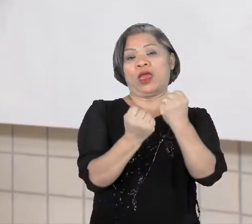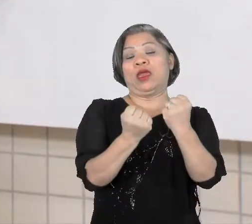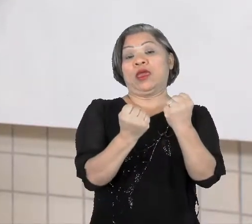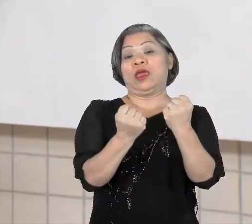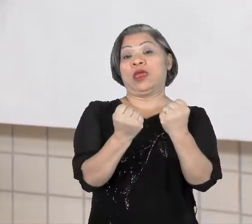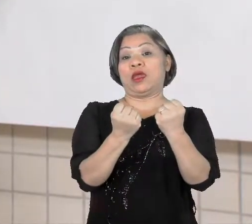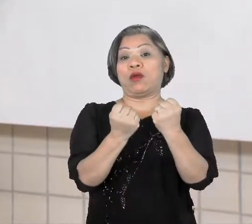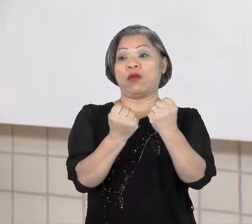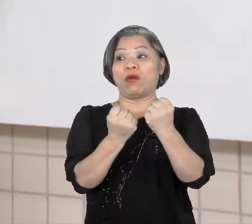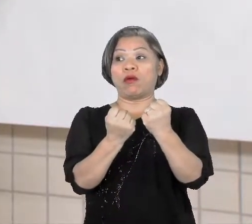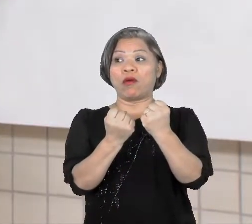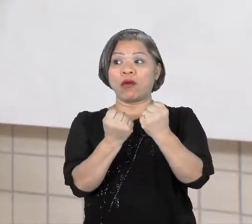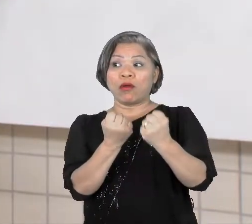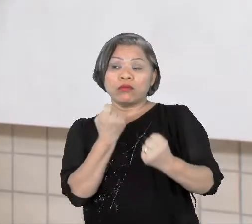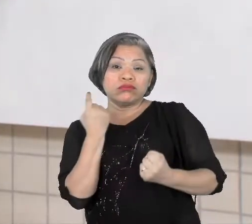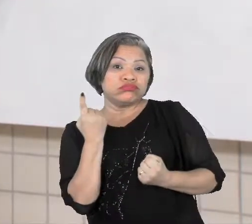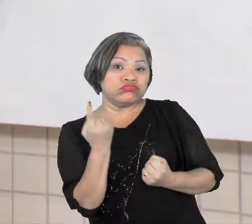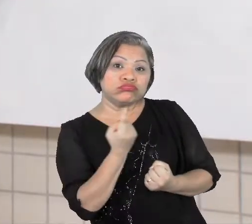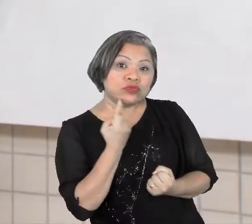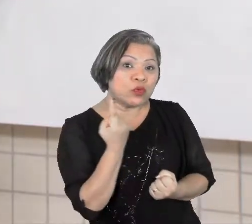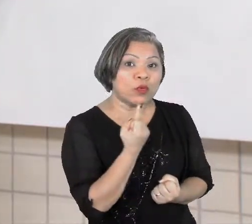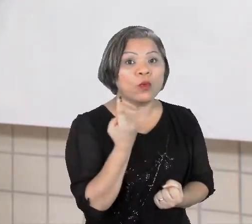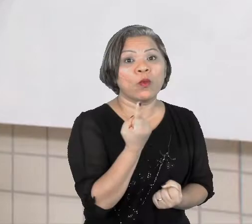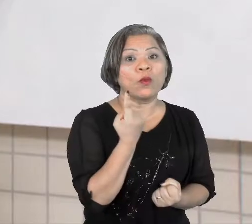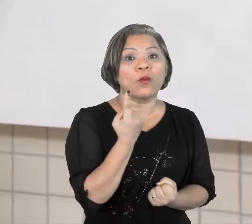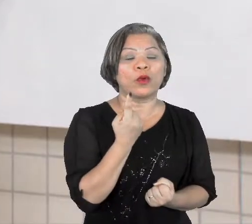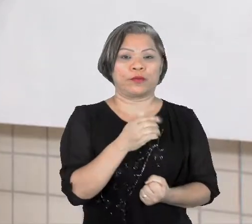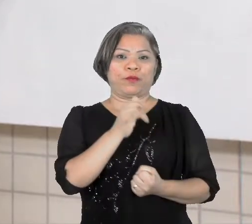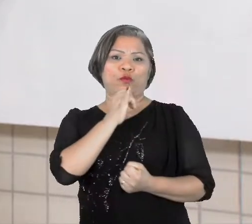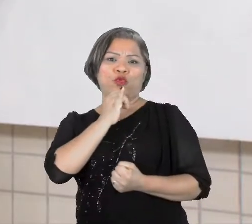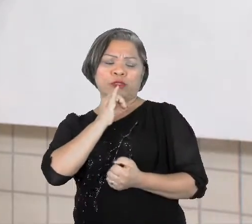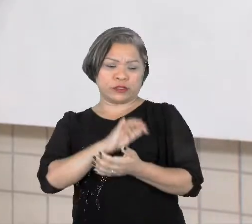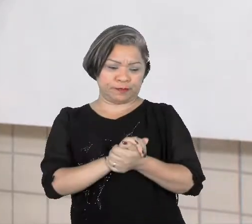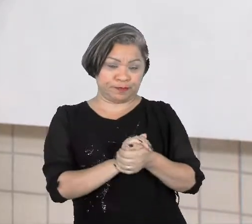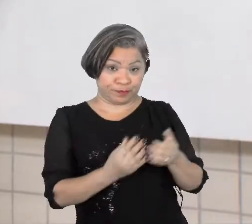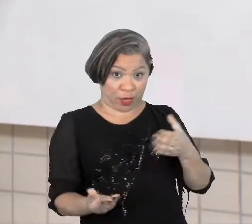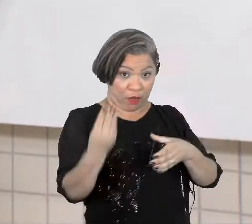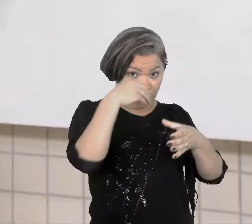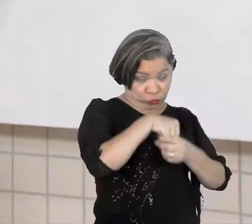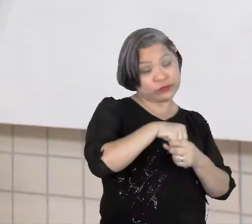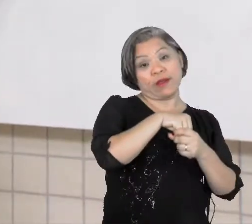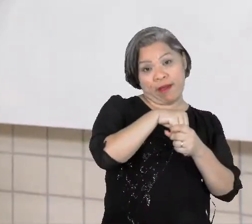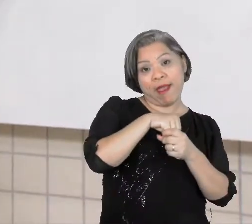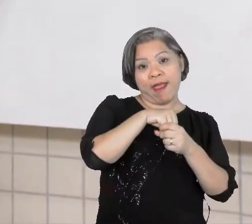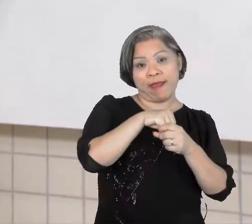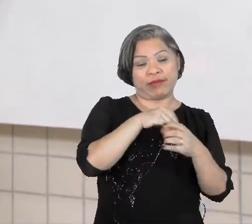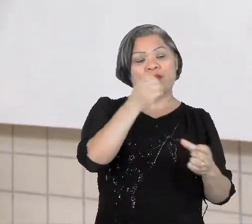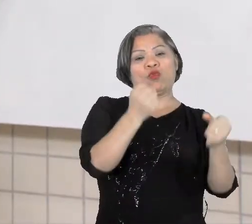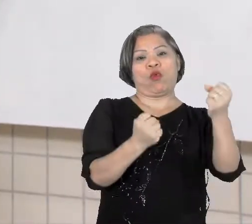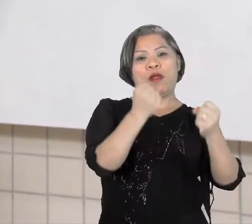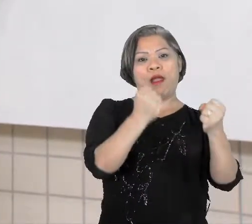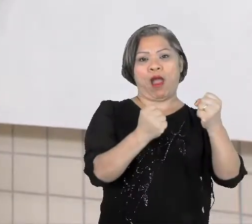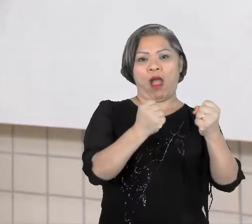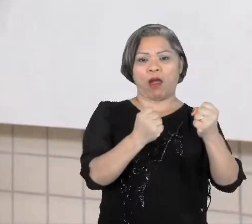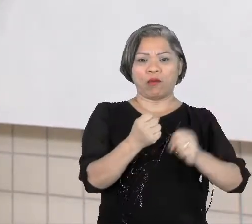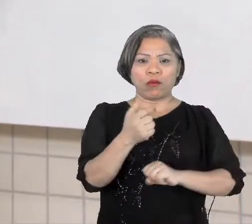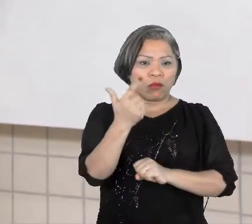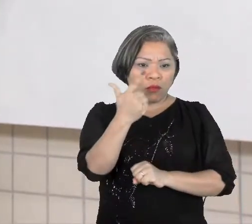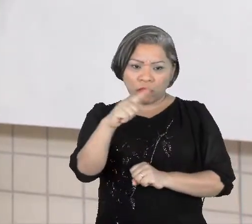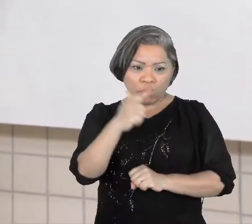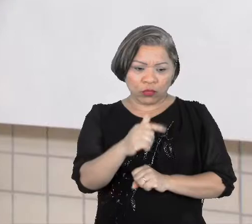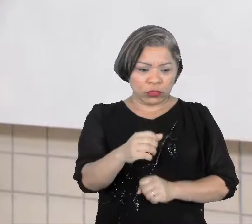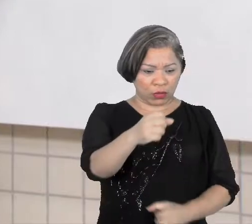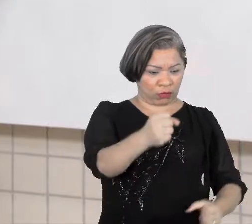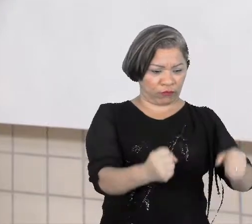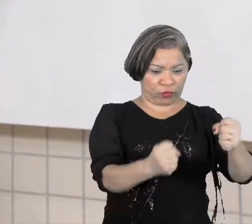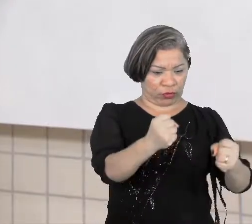carro que você, ao entrar no veículo, você não toca no volante, você não encosta no acelerador, você apenas com